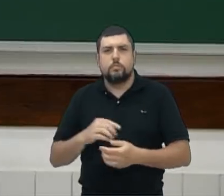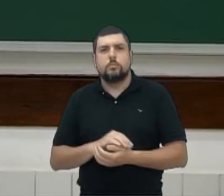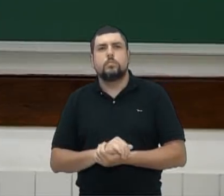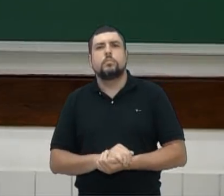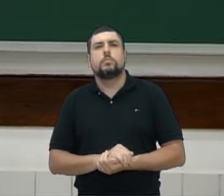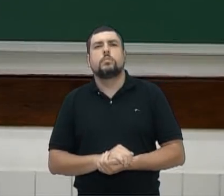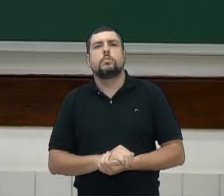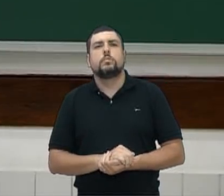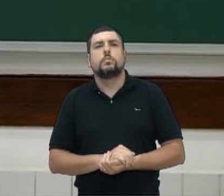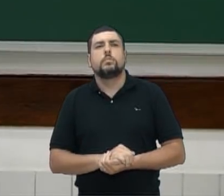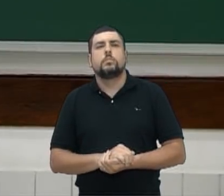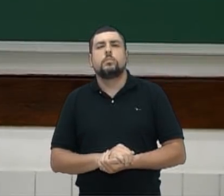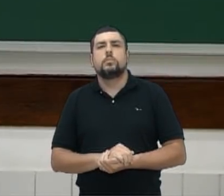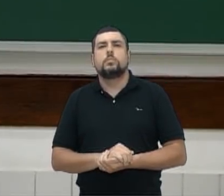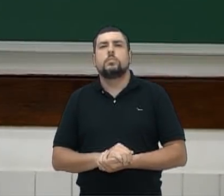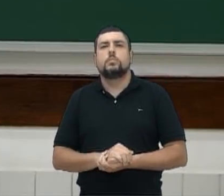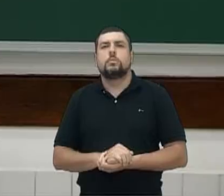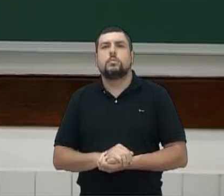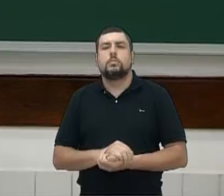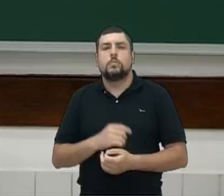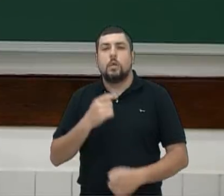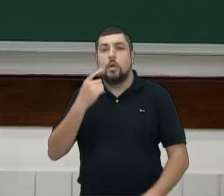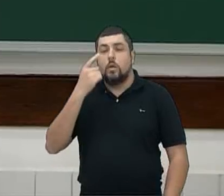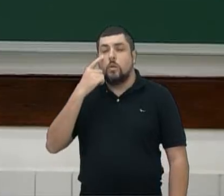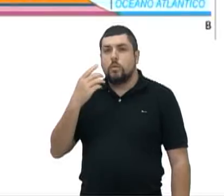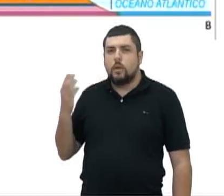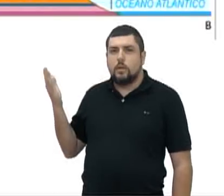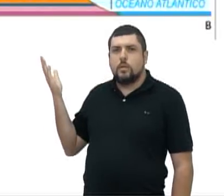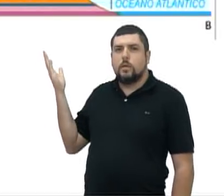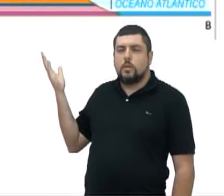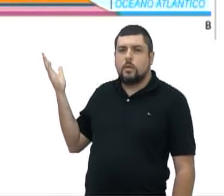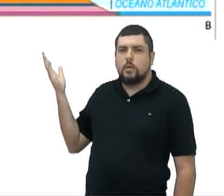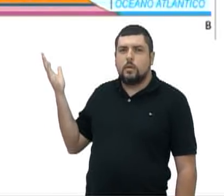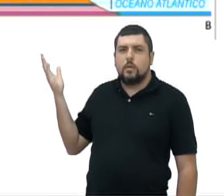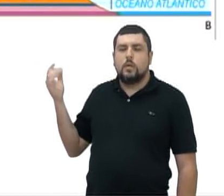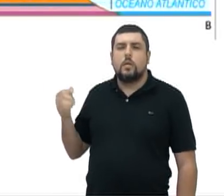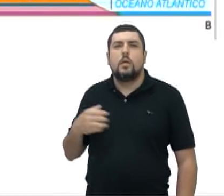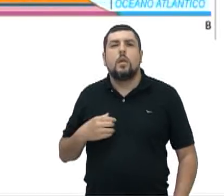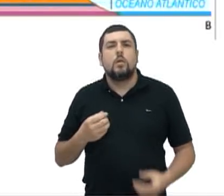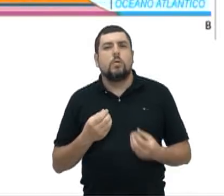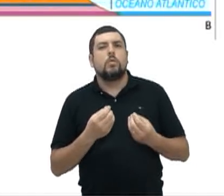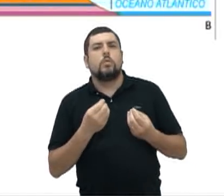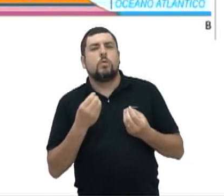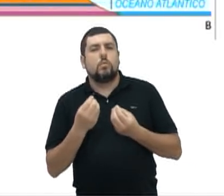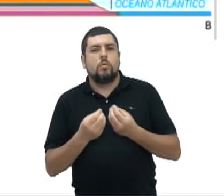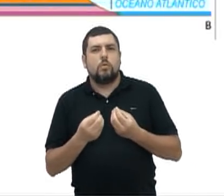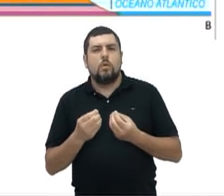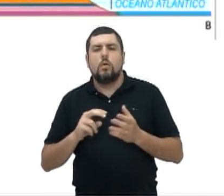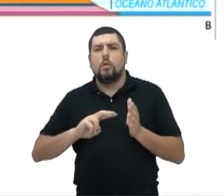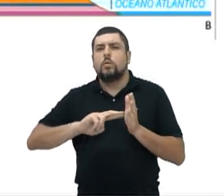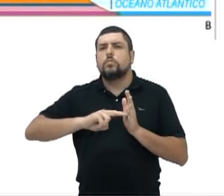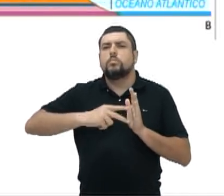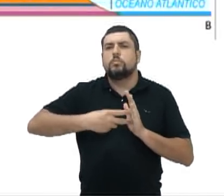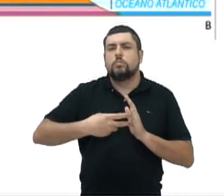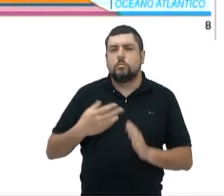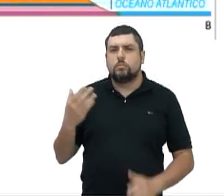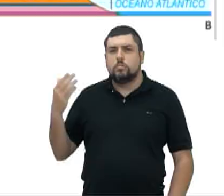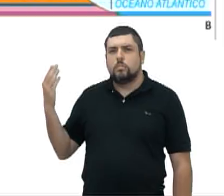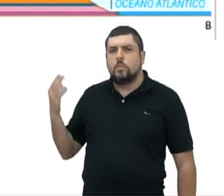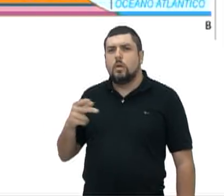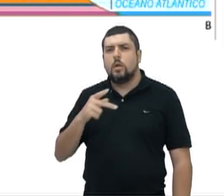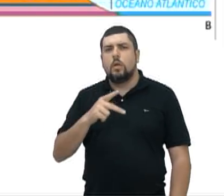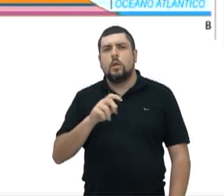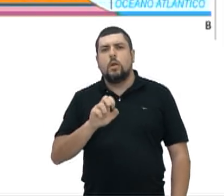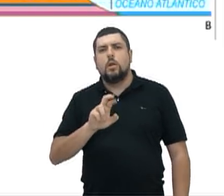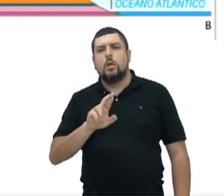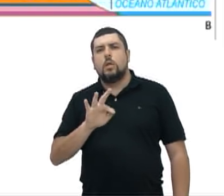ó, vai aparecer para você um perfil leste a oeste do relevo. O que significa isso? Olha com